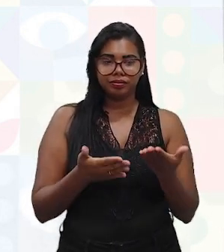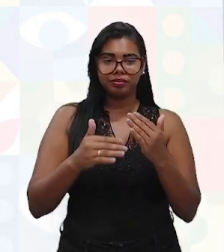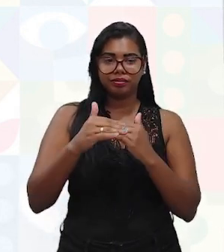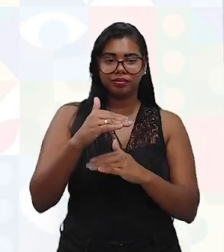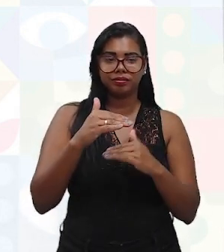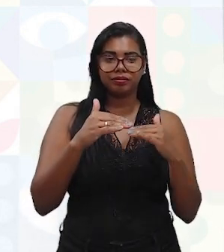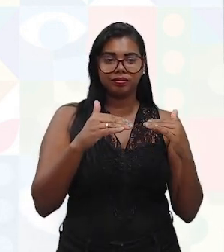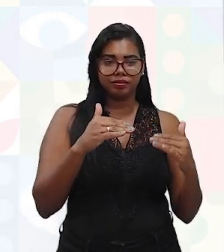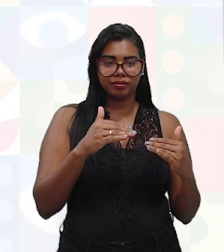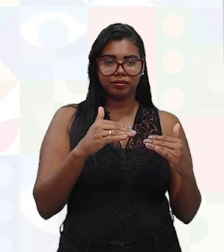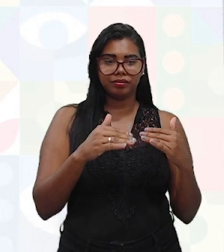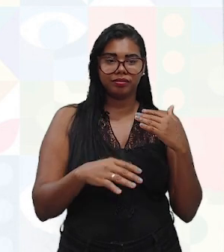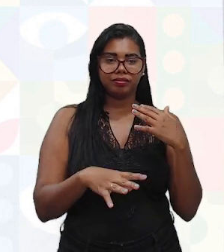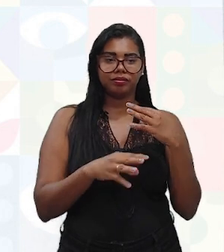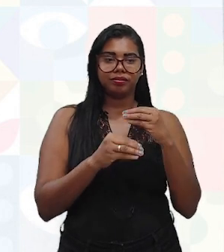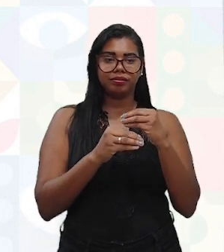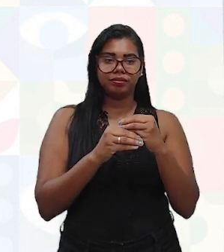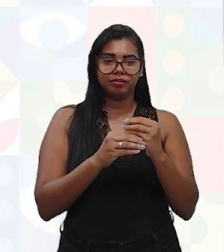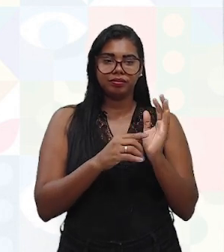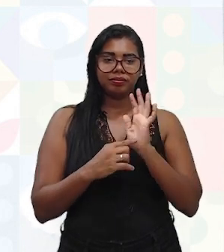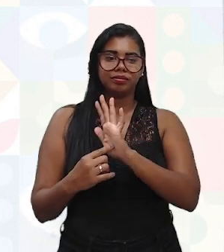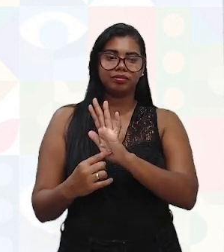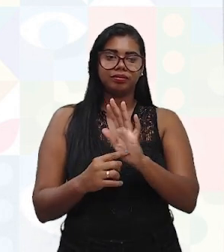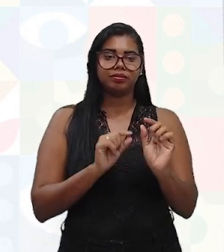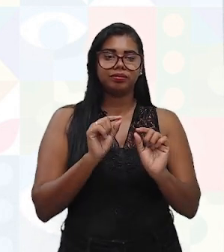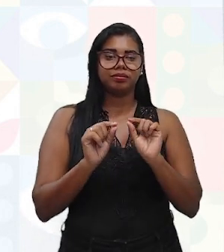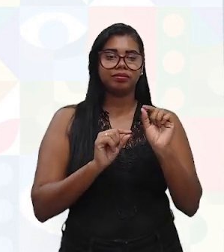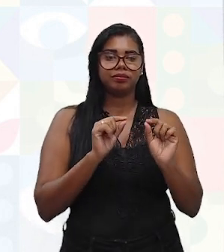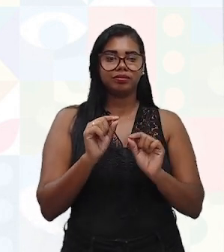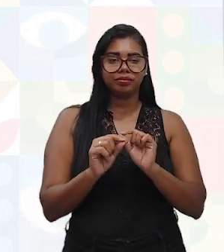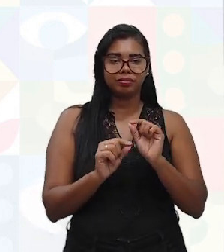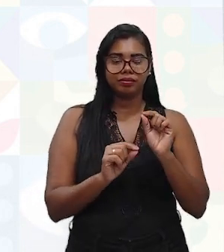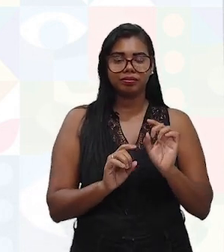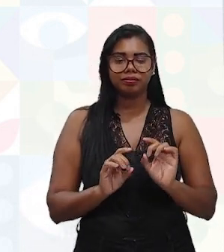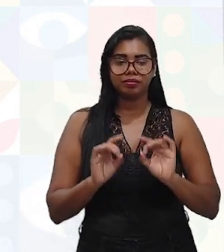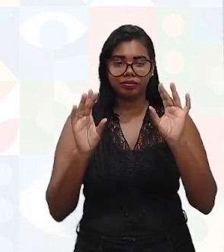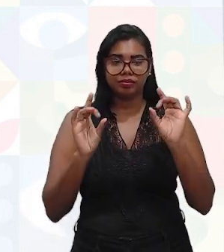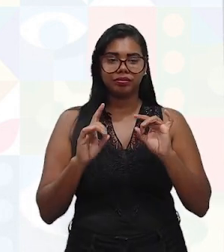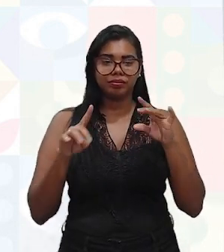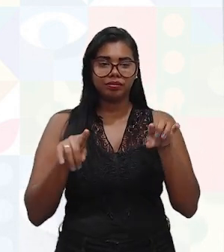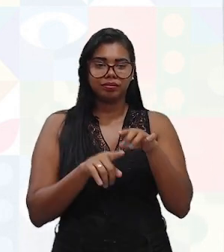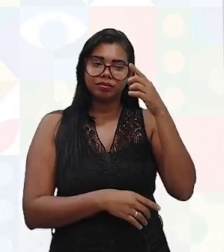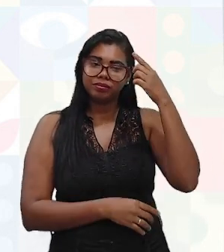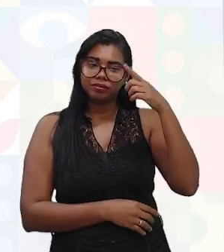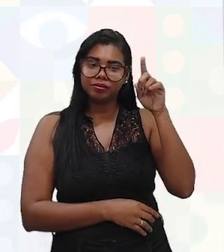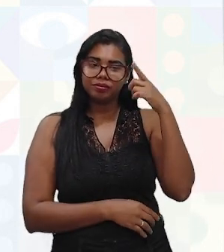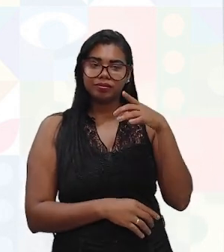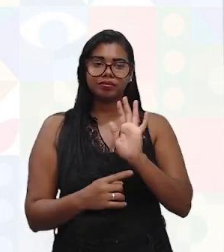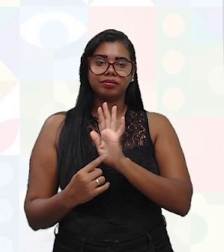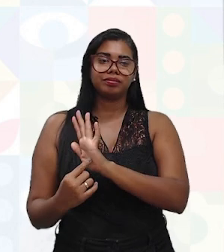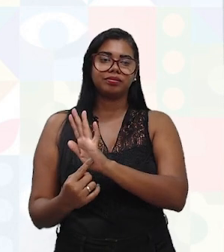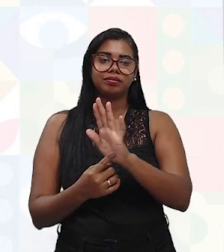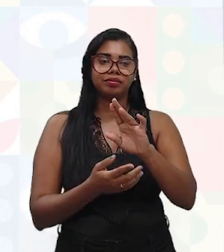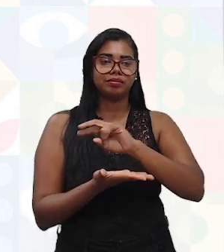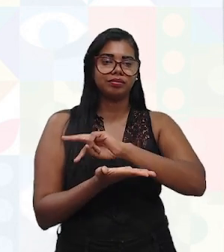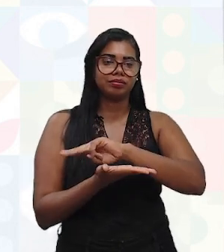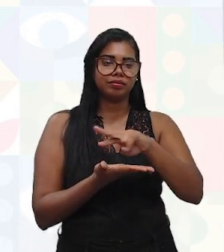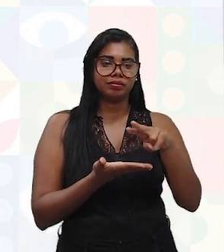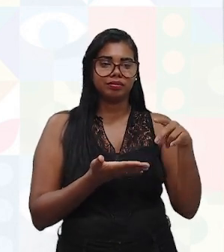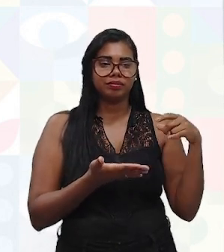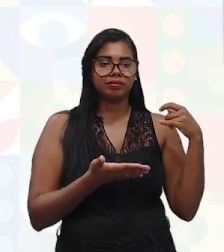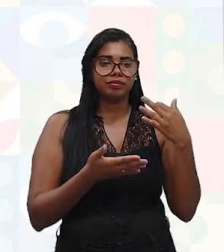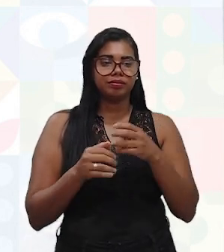em um armazém de construção revela que, apesar das vendas diárias não apresentarem grandes variações ao longo da